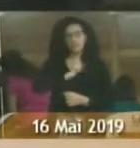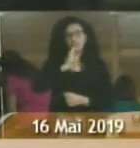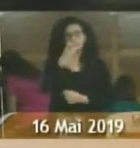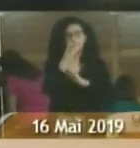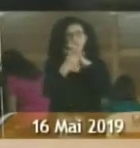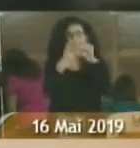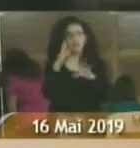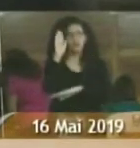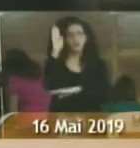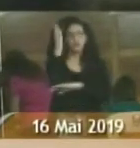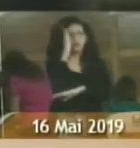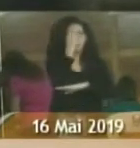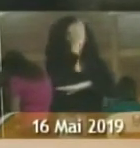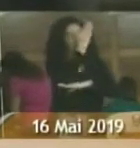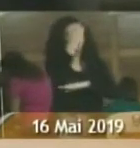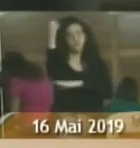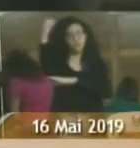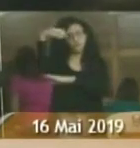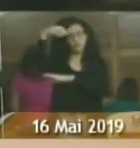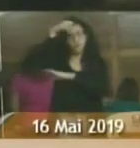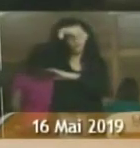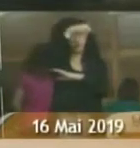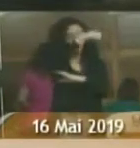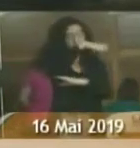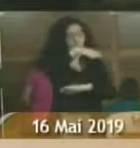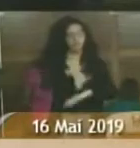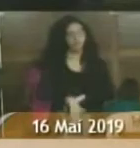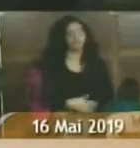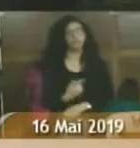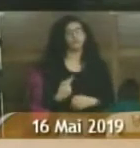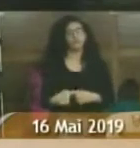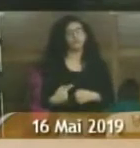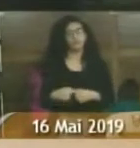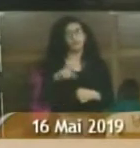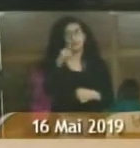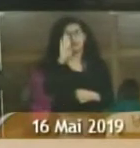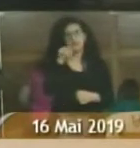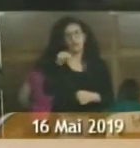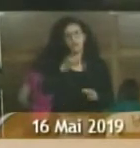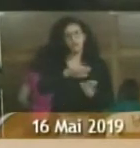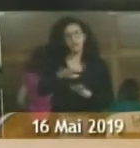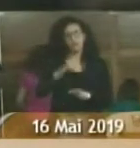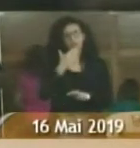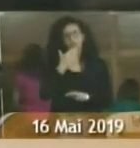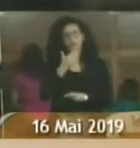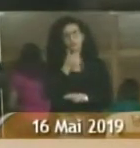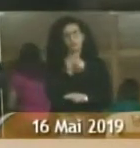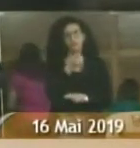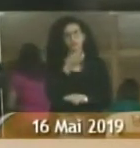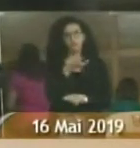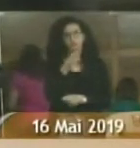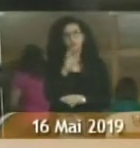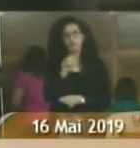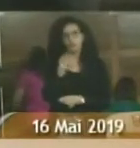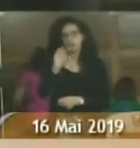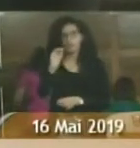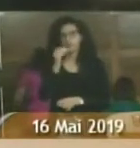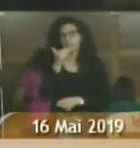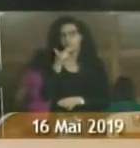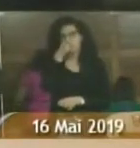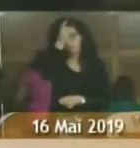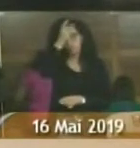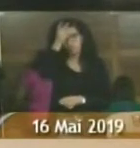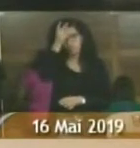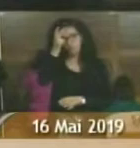postes com iluminação na rua Bela Vista, próximo à rádio, bairro Banqueta. Indicação número 1390, indicando ao